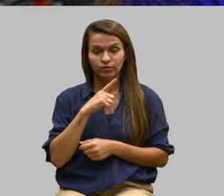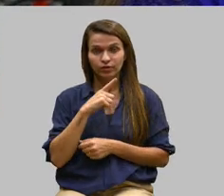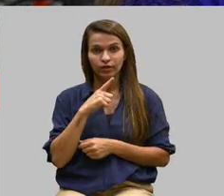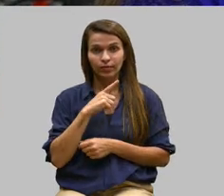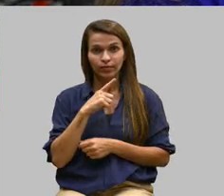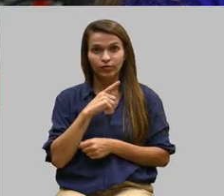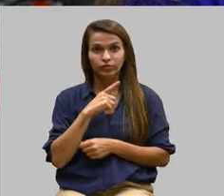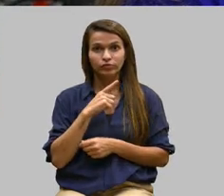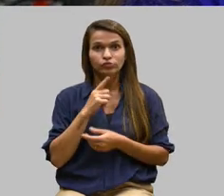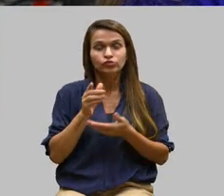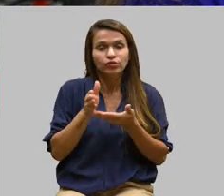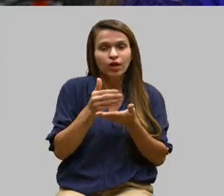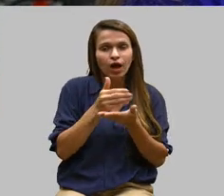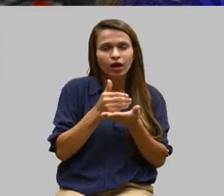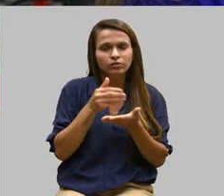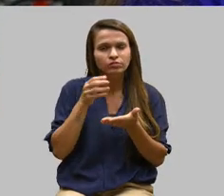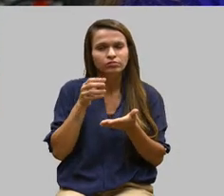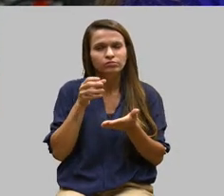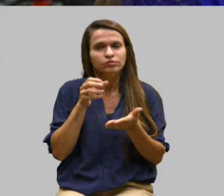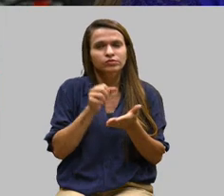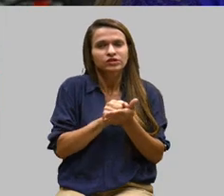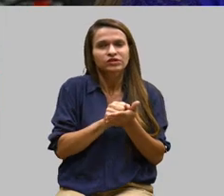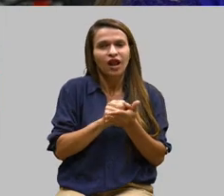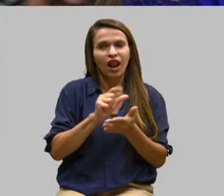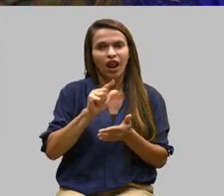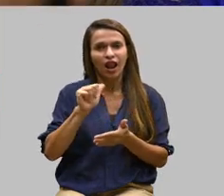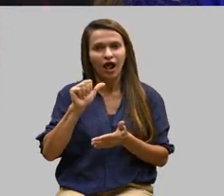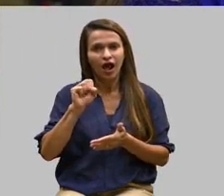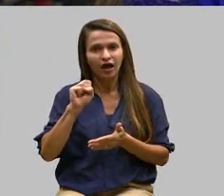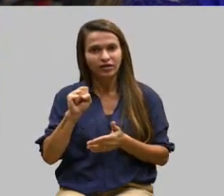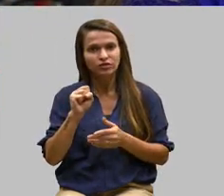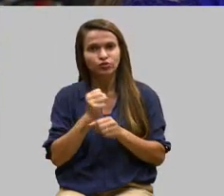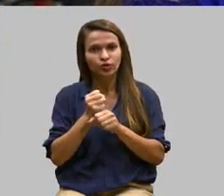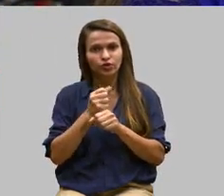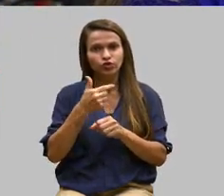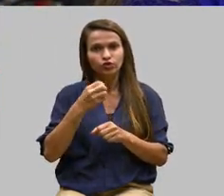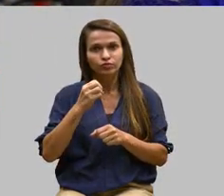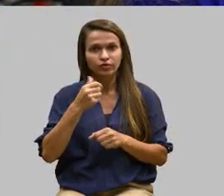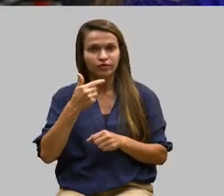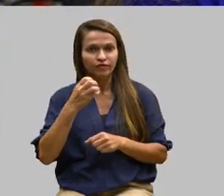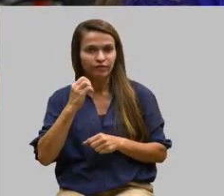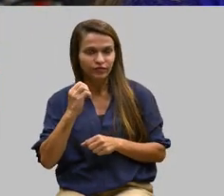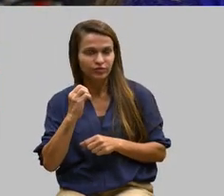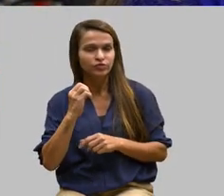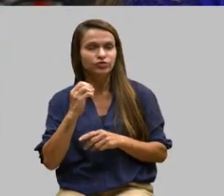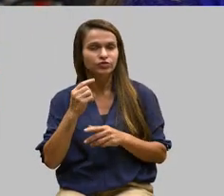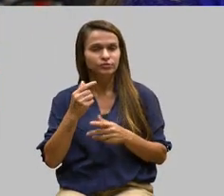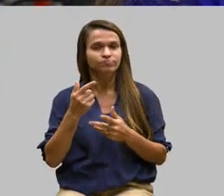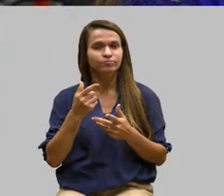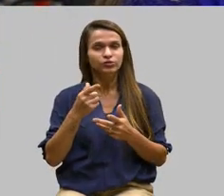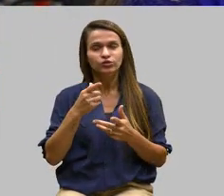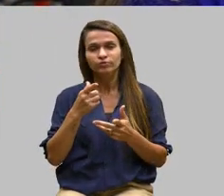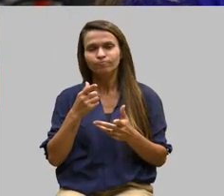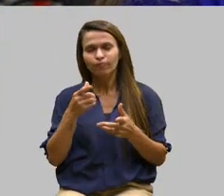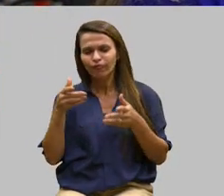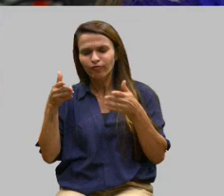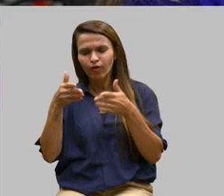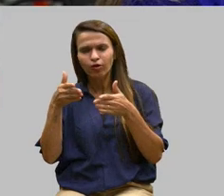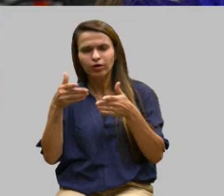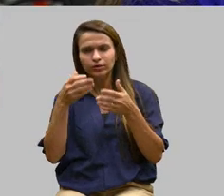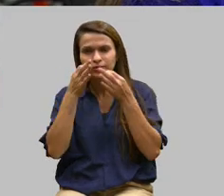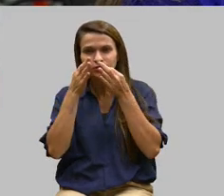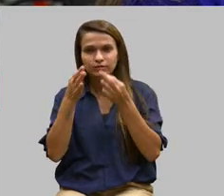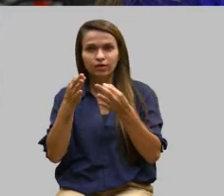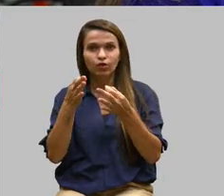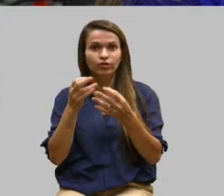dados consolidados da Rais de 2020 que ainda demonstram esse déficit na ocupação das vagas hoje que